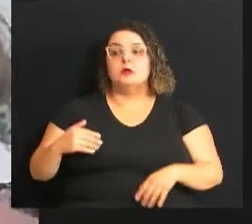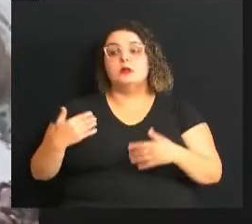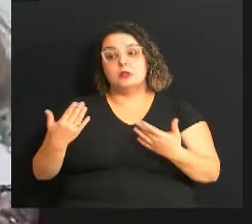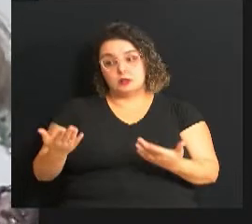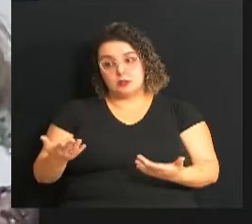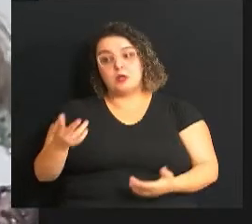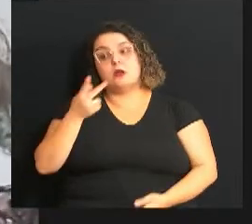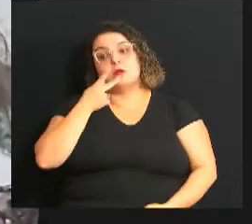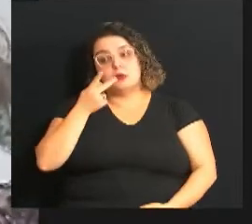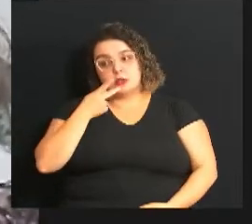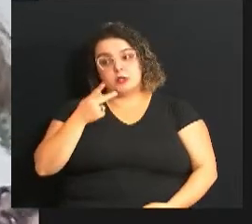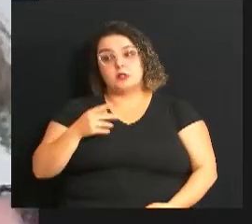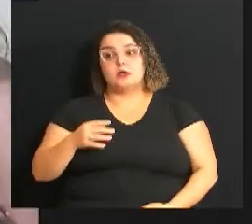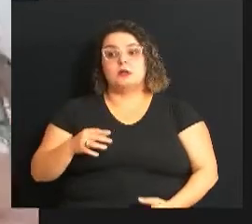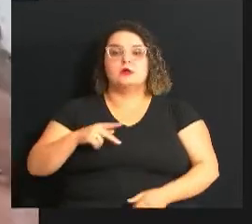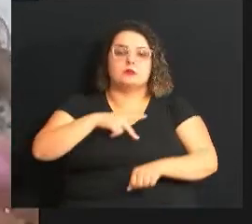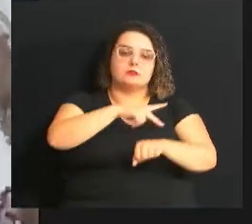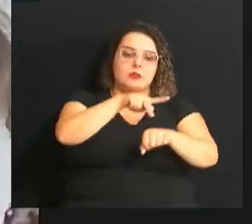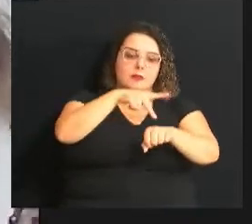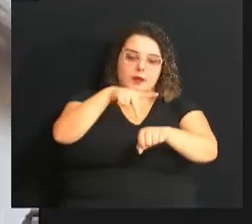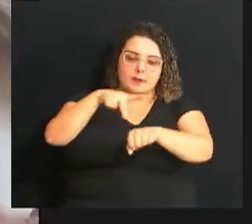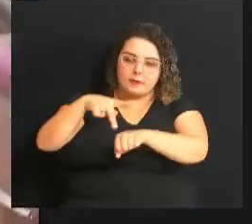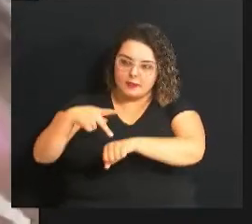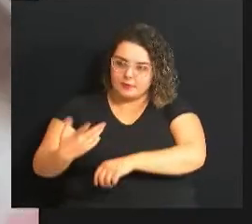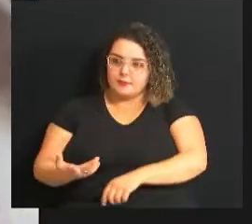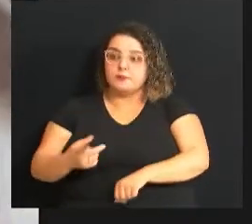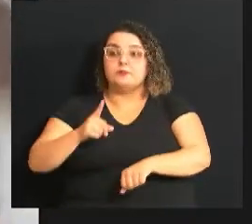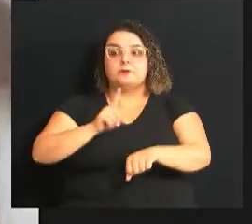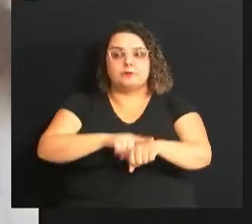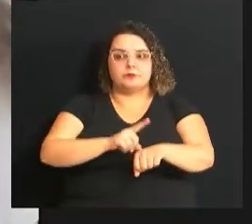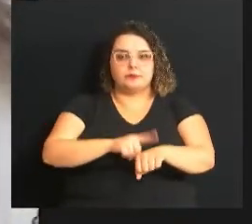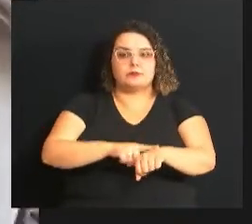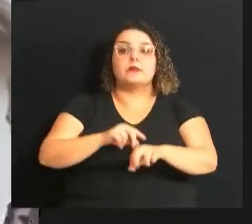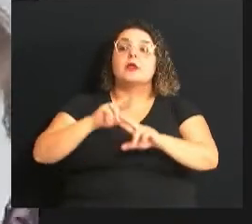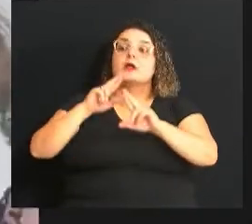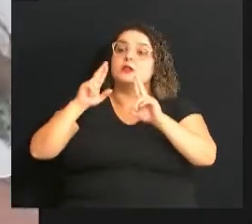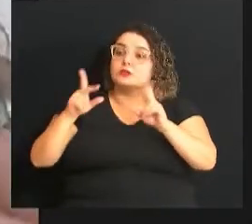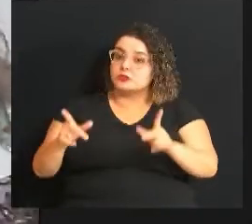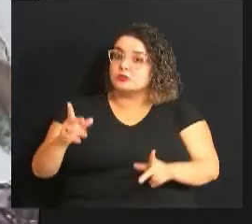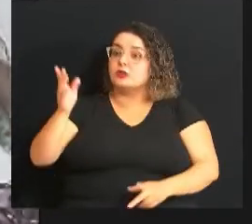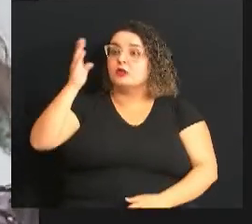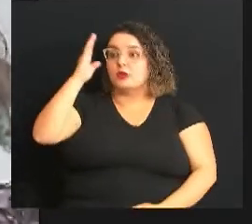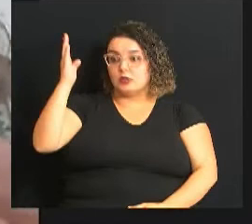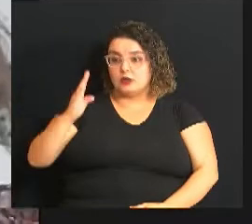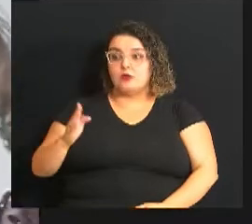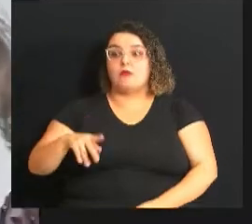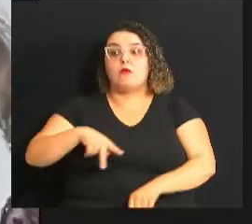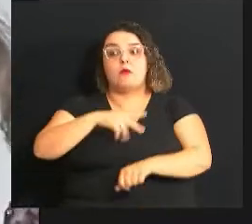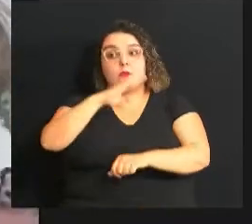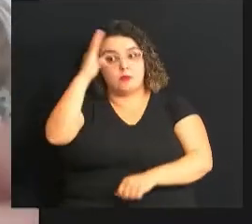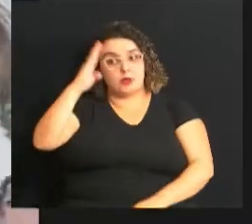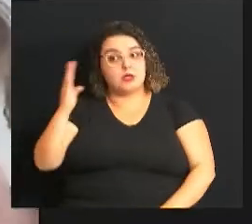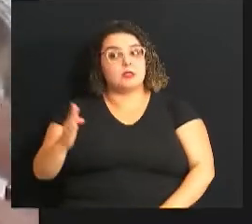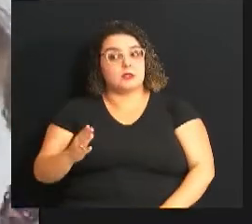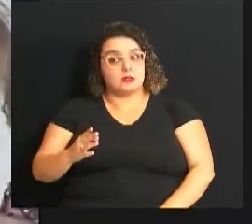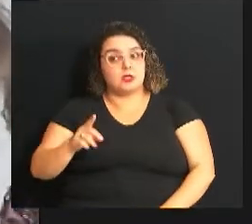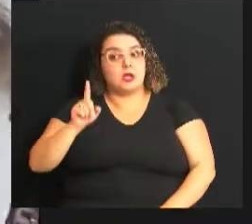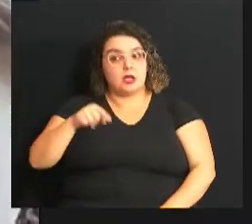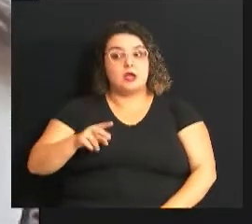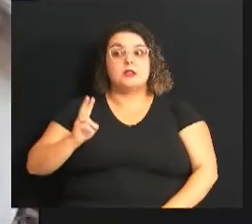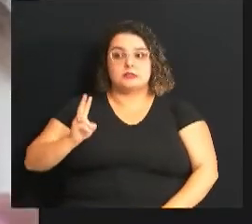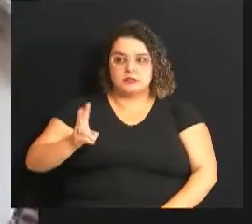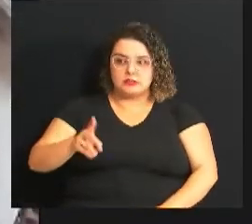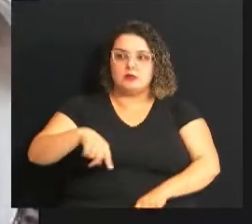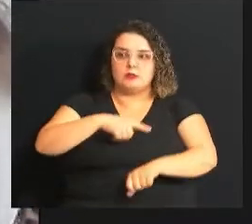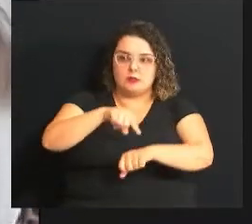ressaltar que esses países, automaticamente, as cargas horárias já eram diferentes do Brasil. O Brasil é um país que, historicamente, sempre teve uma carga